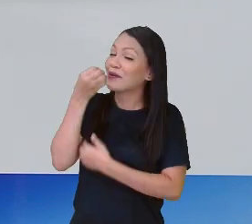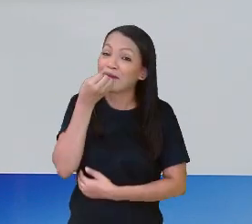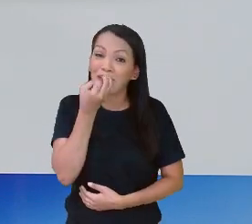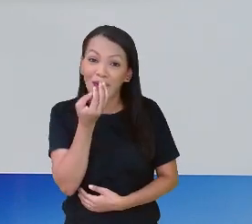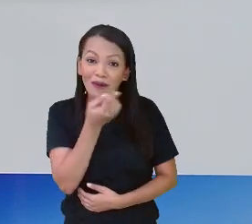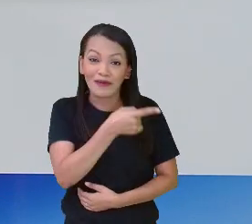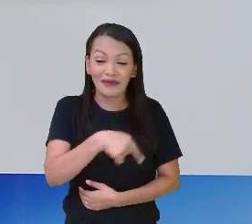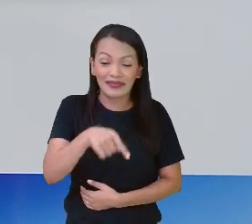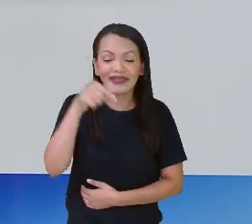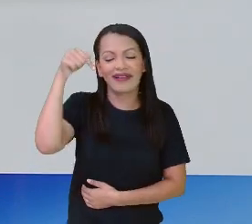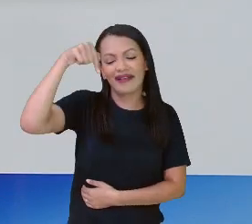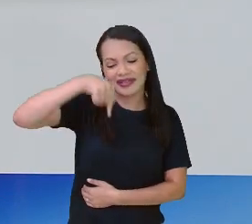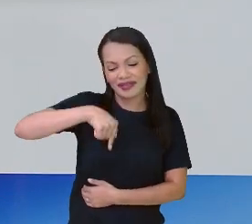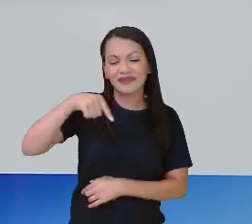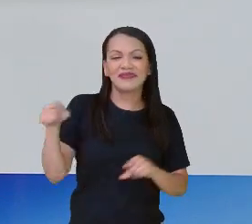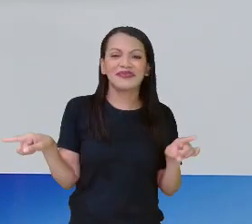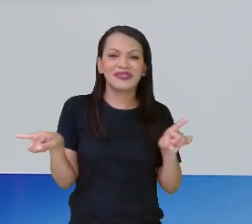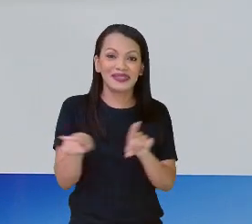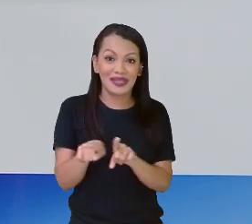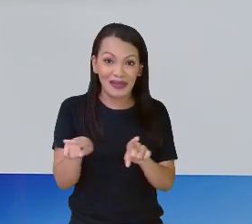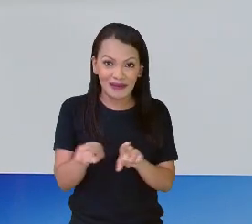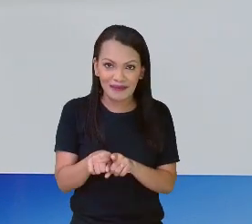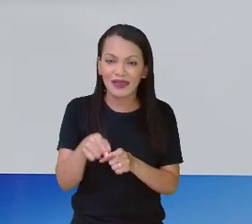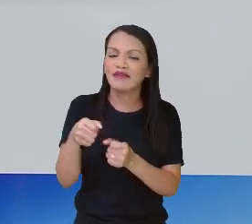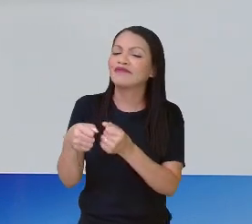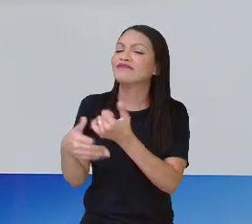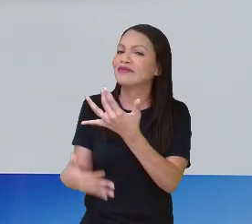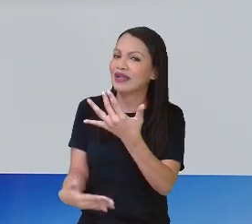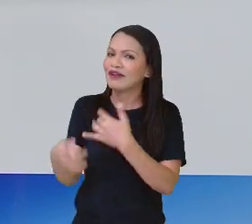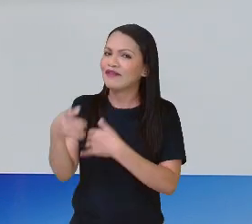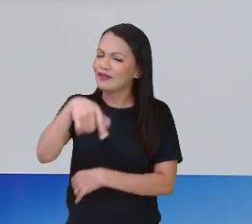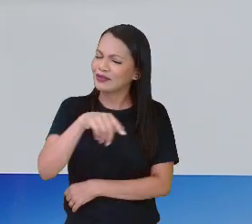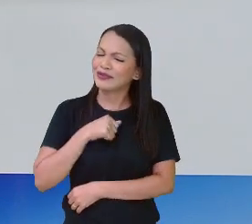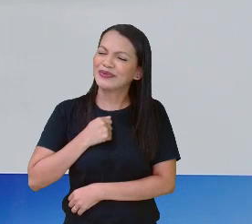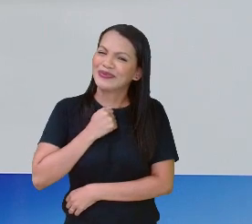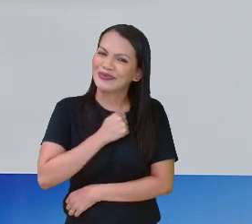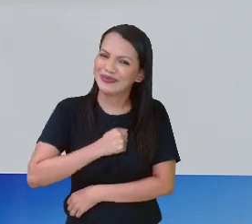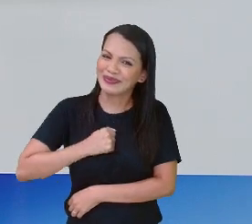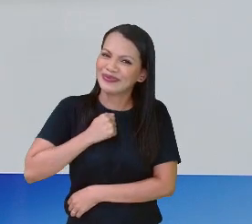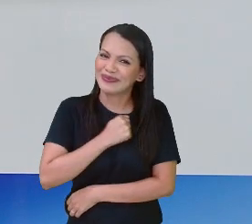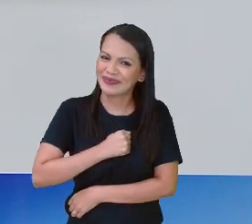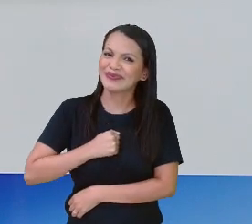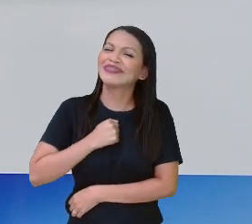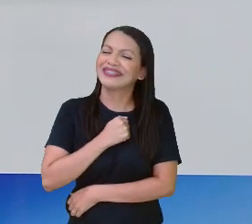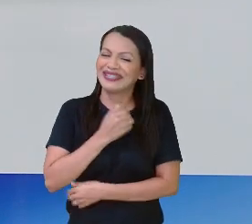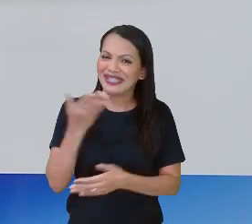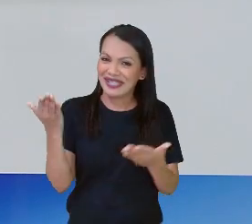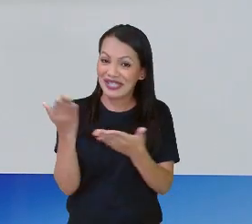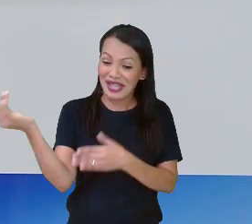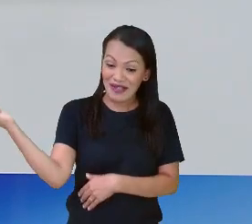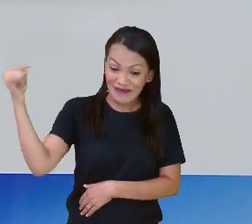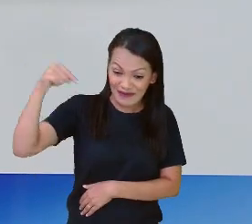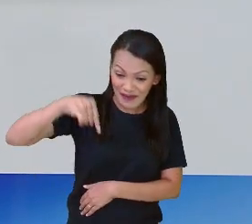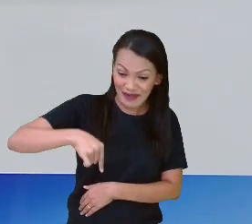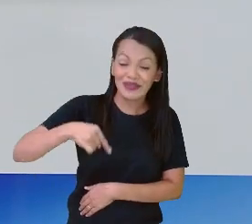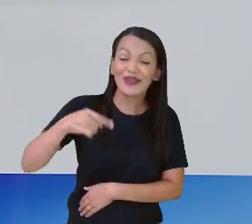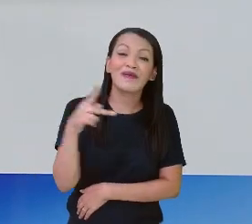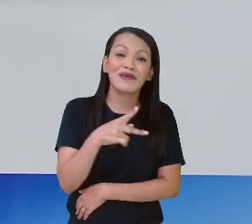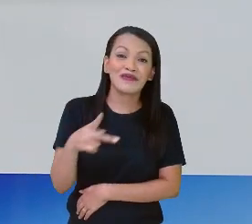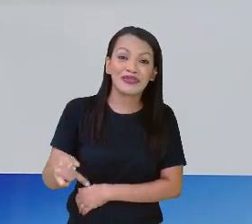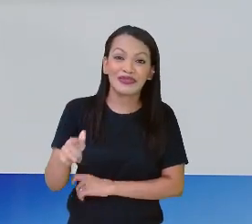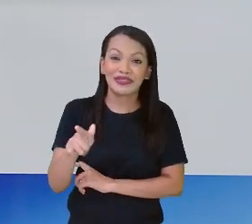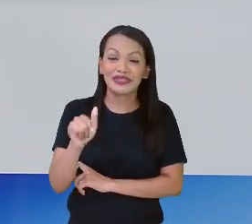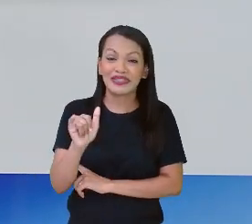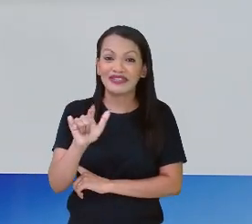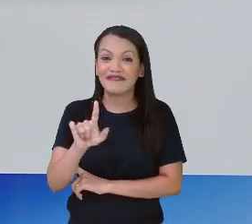aqui. E para a interação, vocês estavam com saudade e ele está de volta. Professor Givanilson, bom dia,